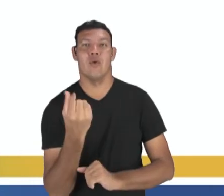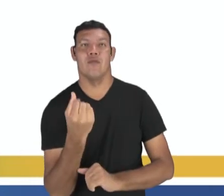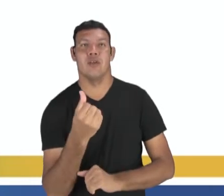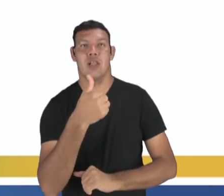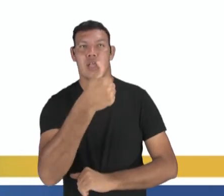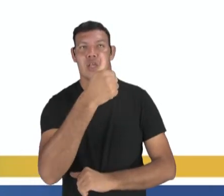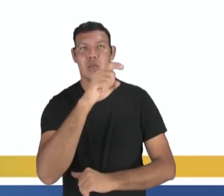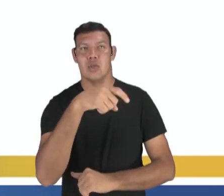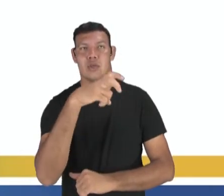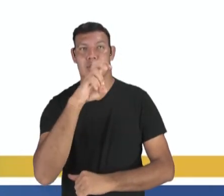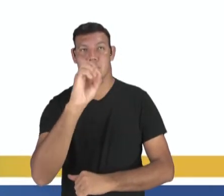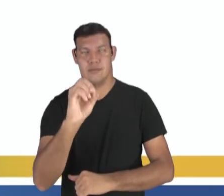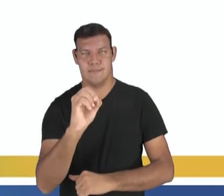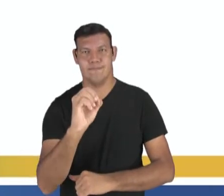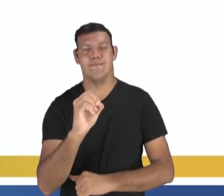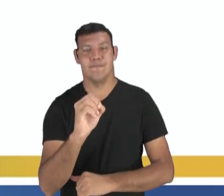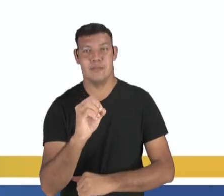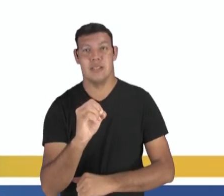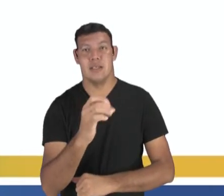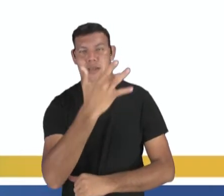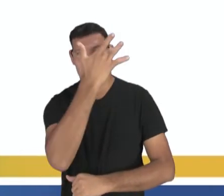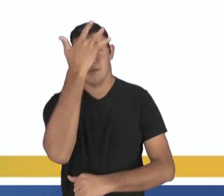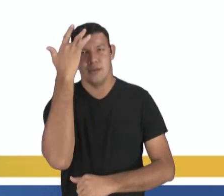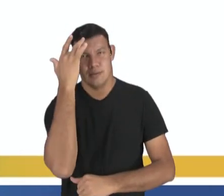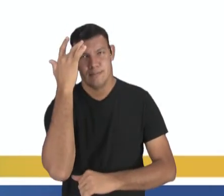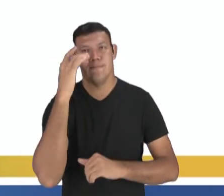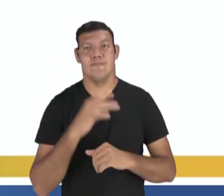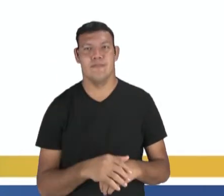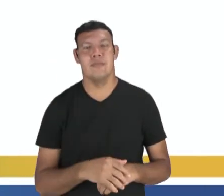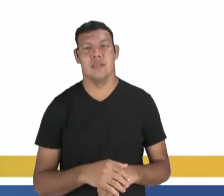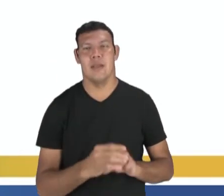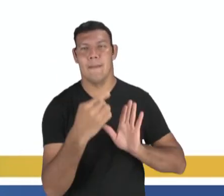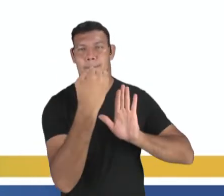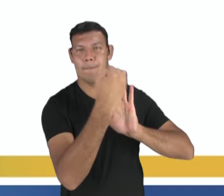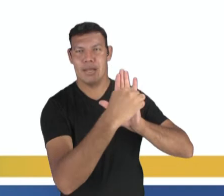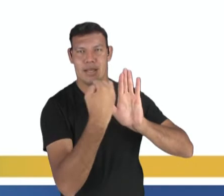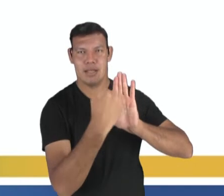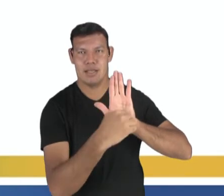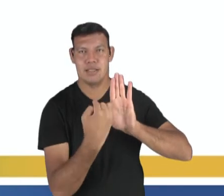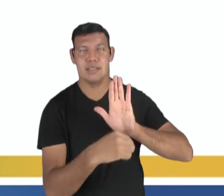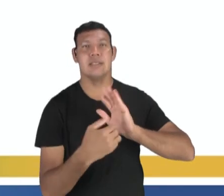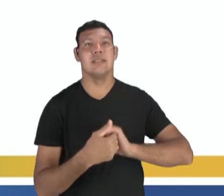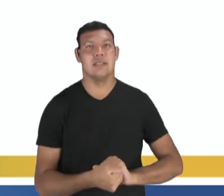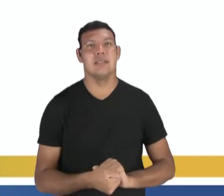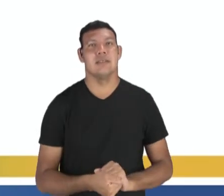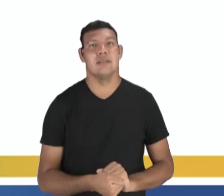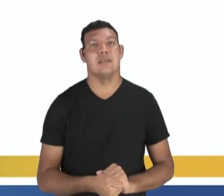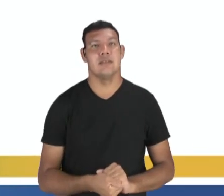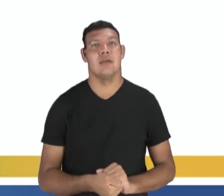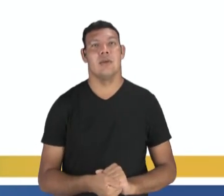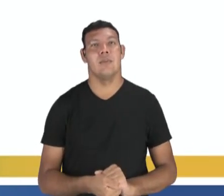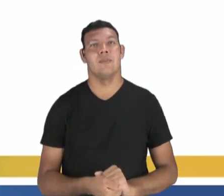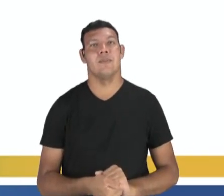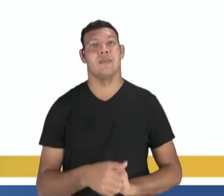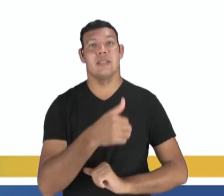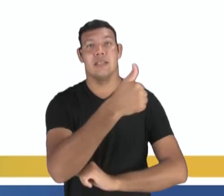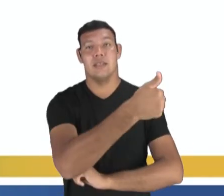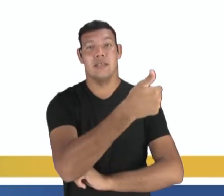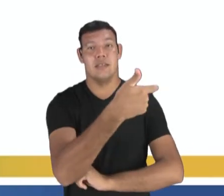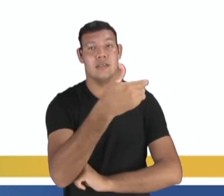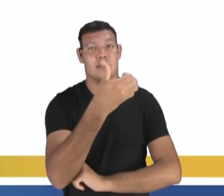considere que uma pessoa decida apostar exatamente 126 reais